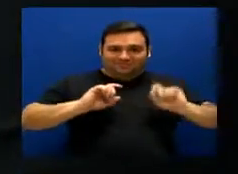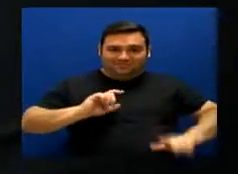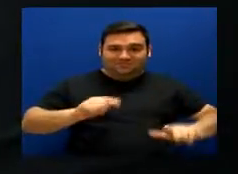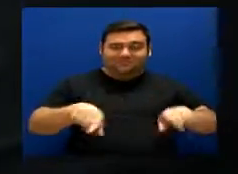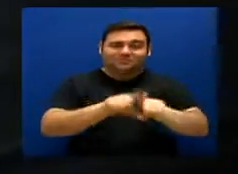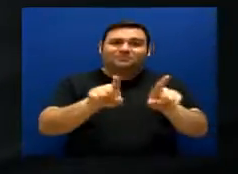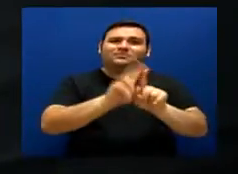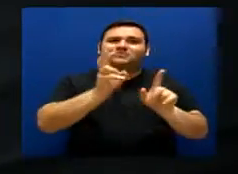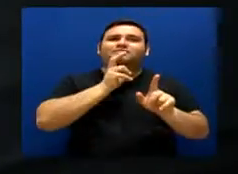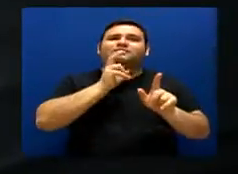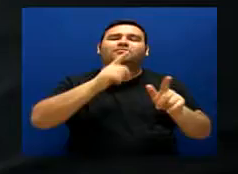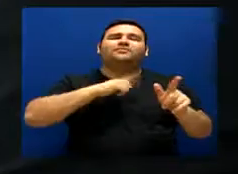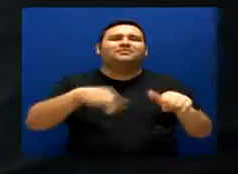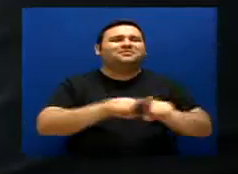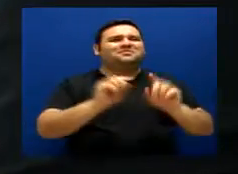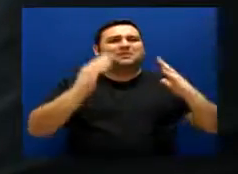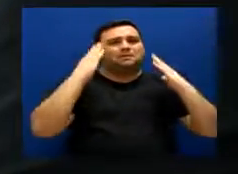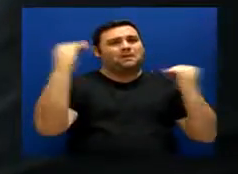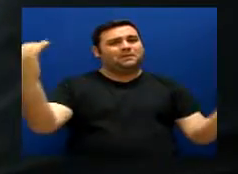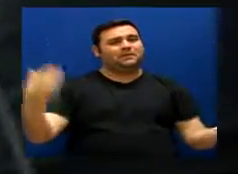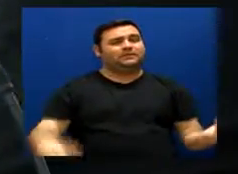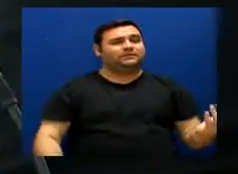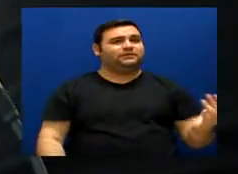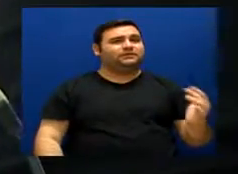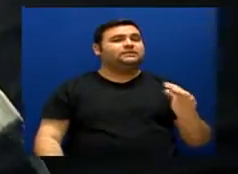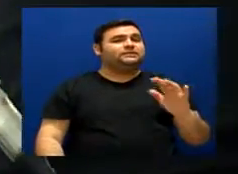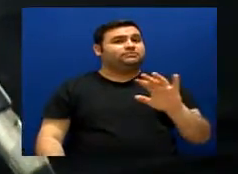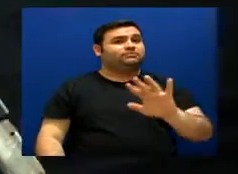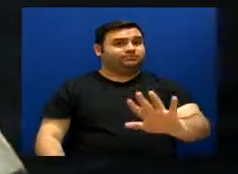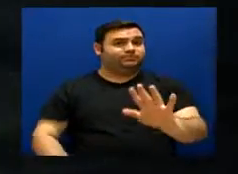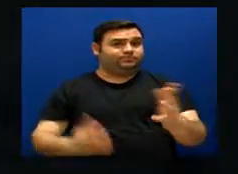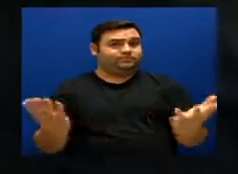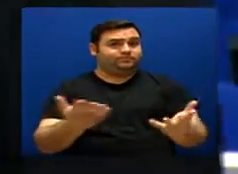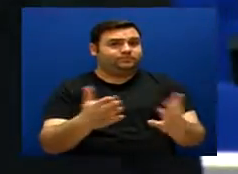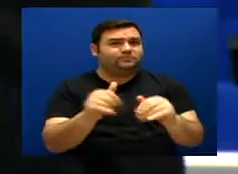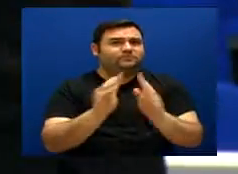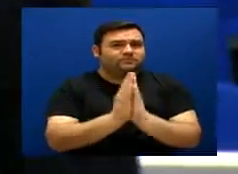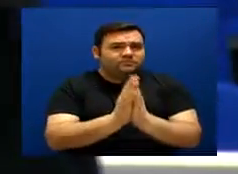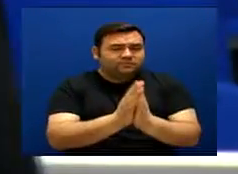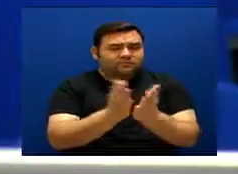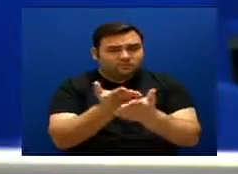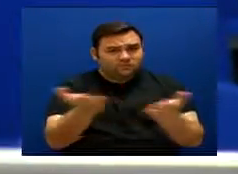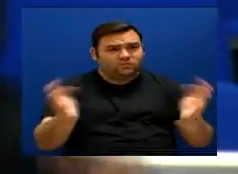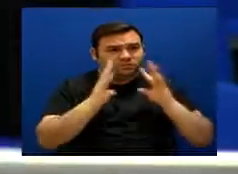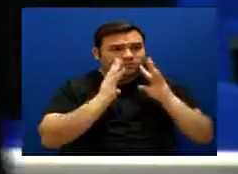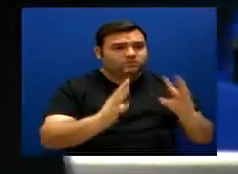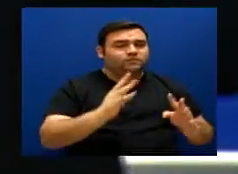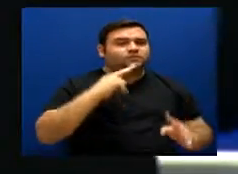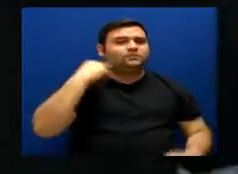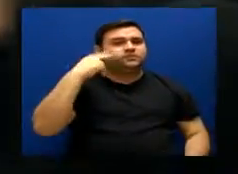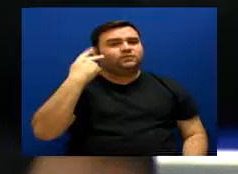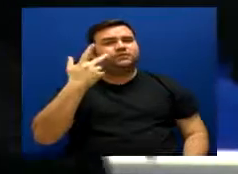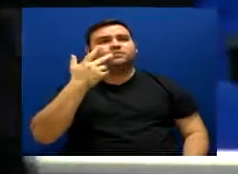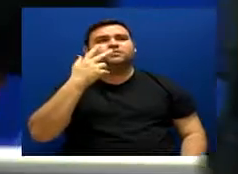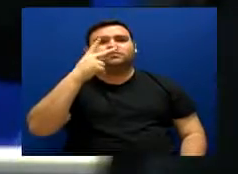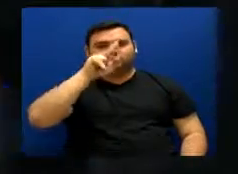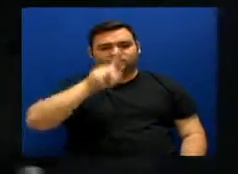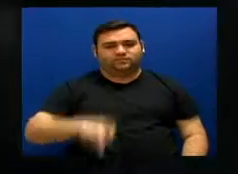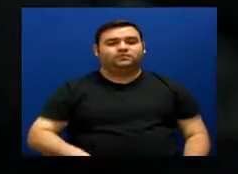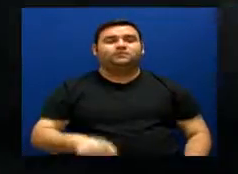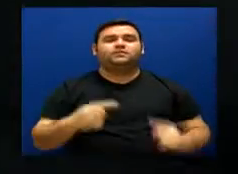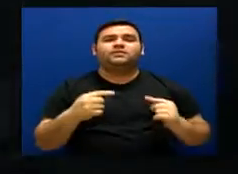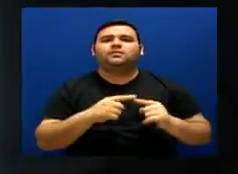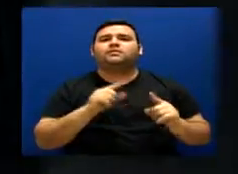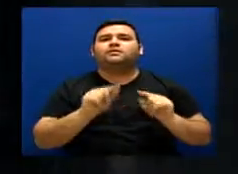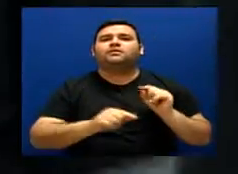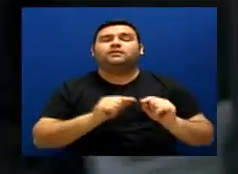levando o nome da cidade de Sorocaba para fora. Mas eu peço a atenção dos vereadores, da vereadora e do presidente em